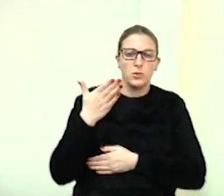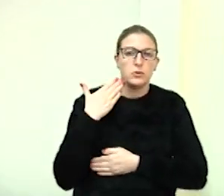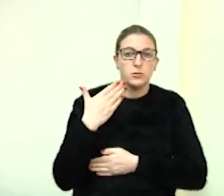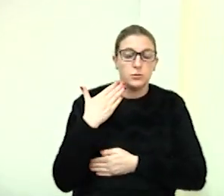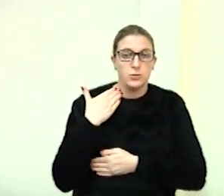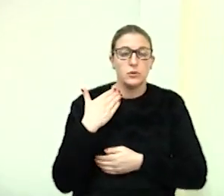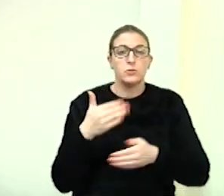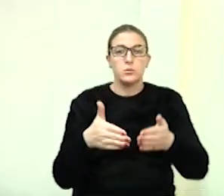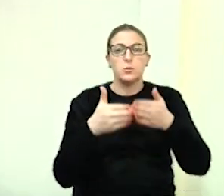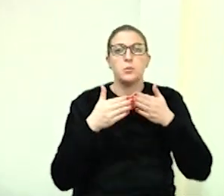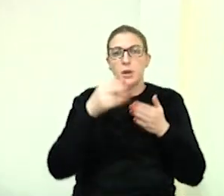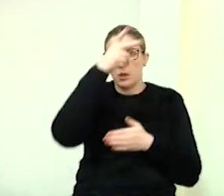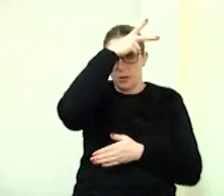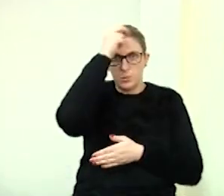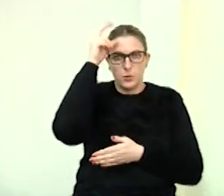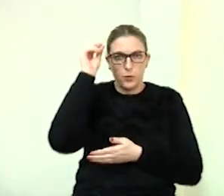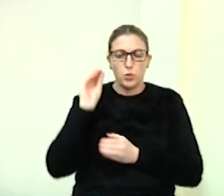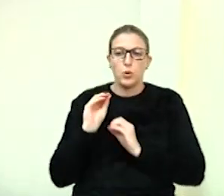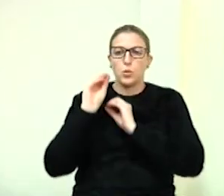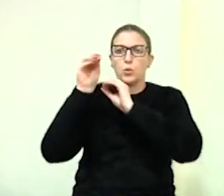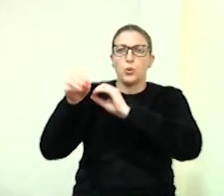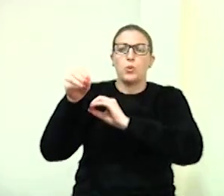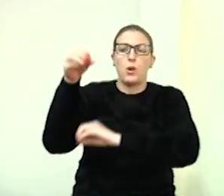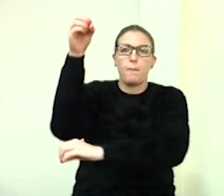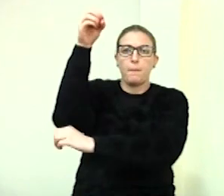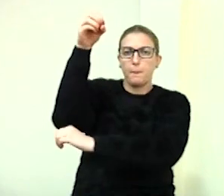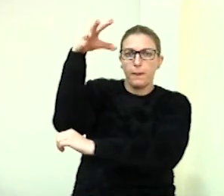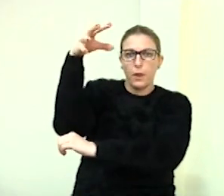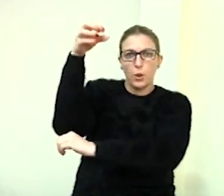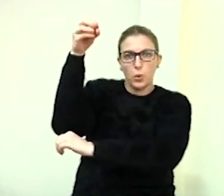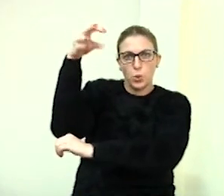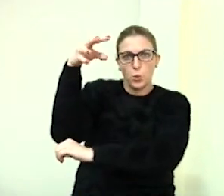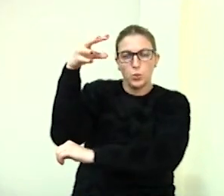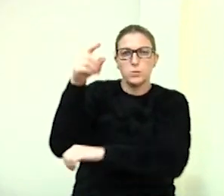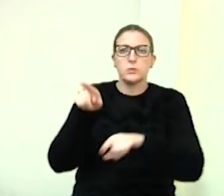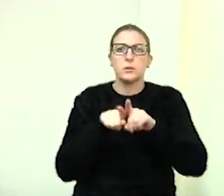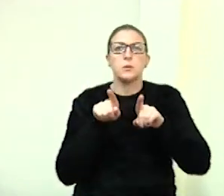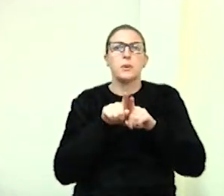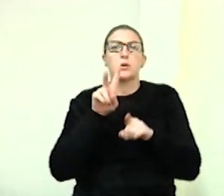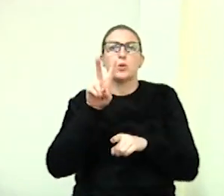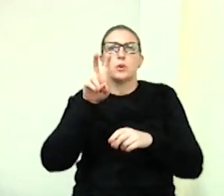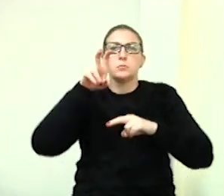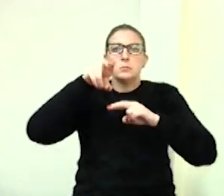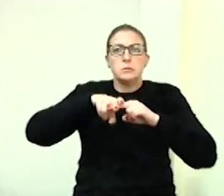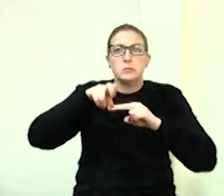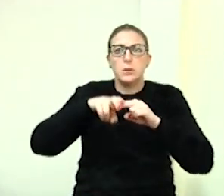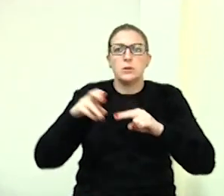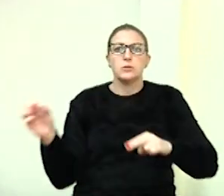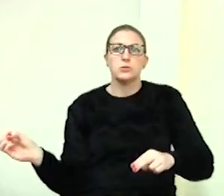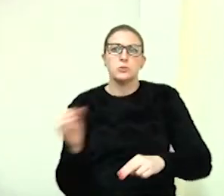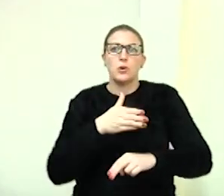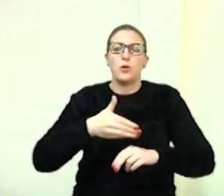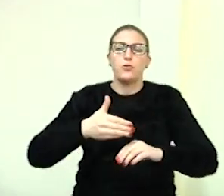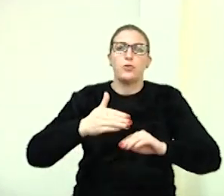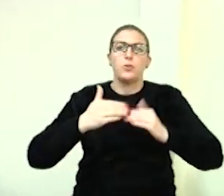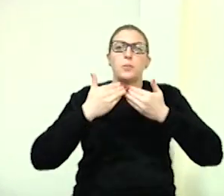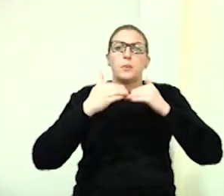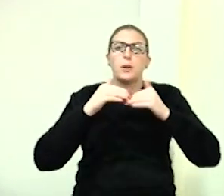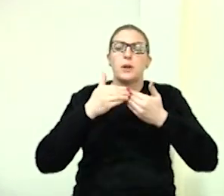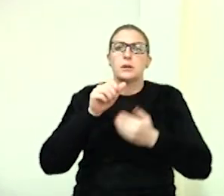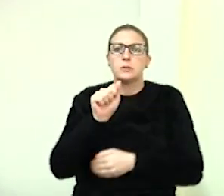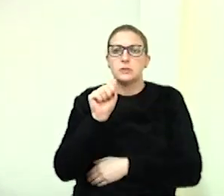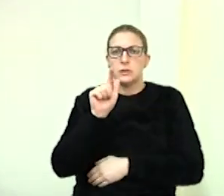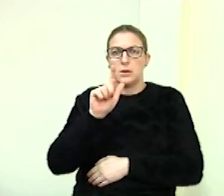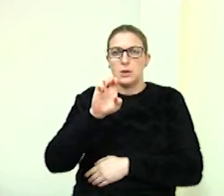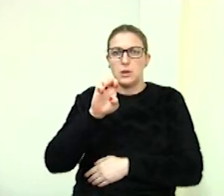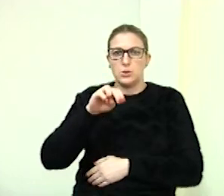Executivo Municipal a instalação de um ponto de iluminação pública e dois bancos novos na Praça Genor Lonzete, bem como mudança nos bancos